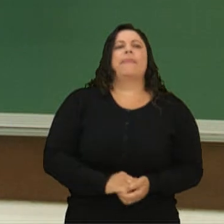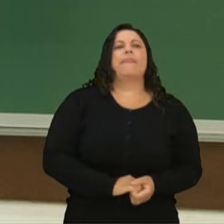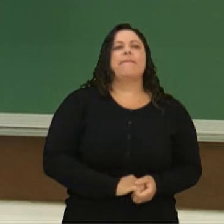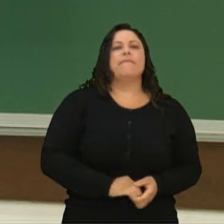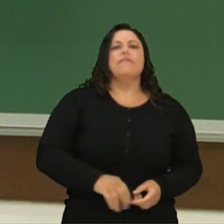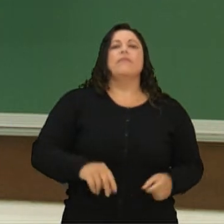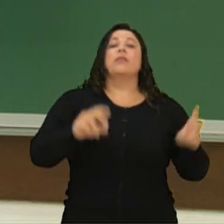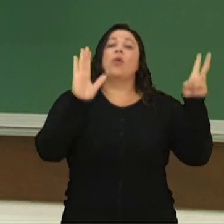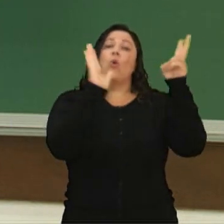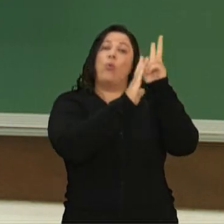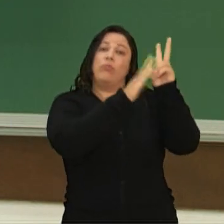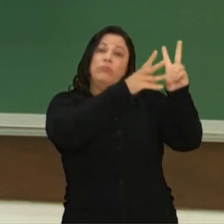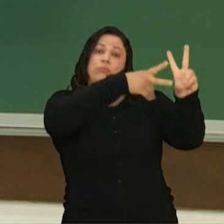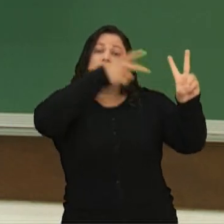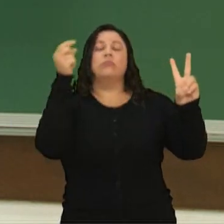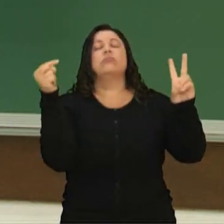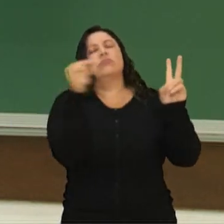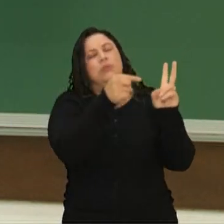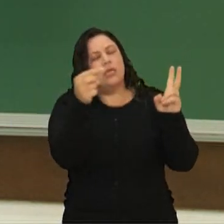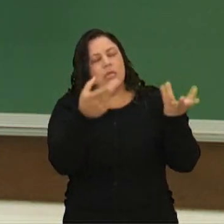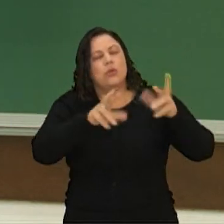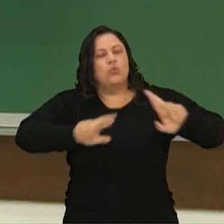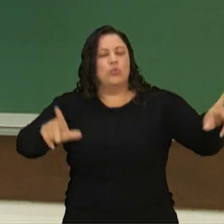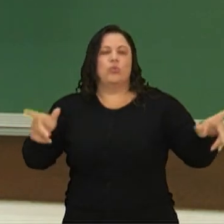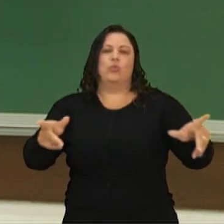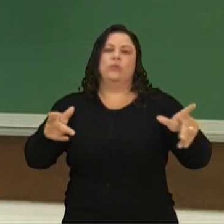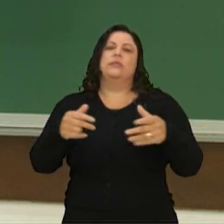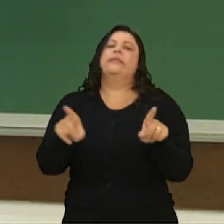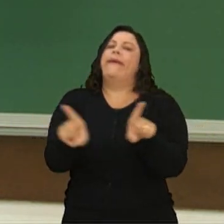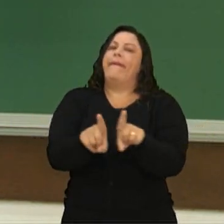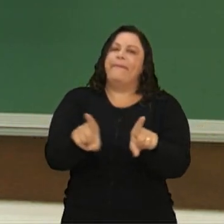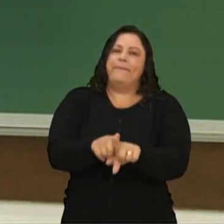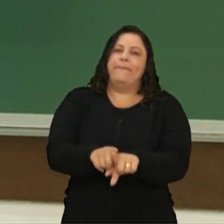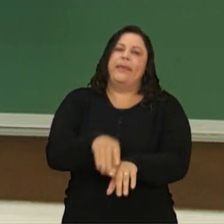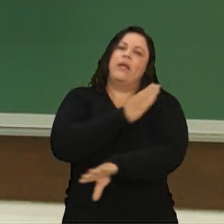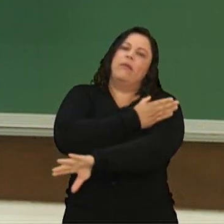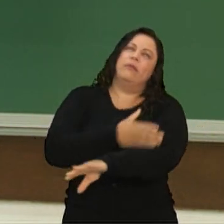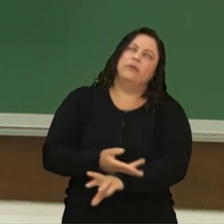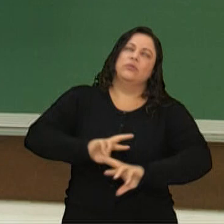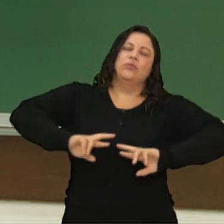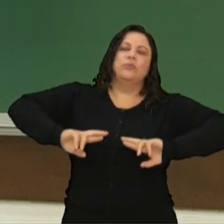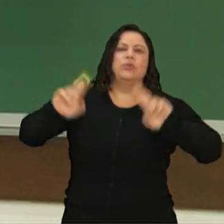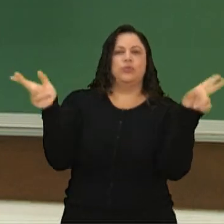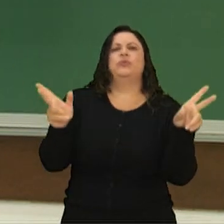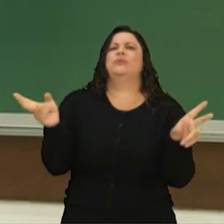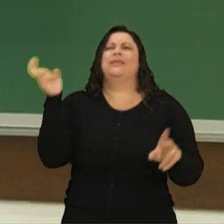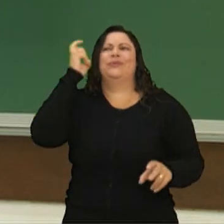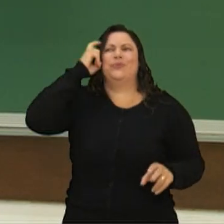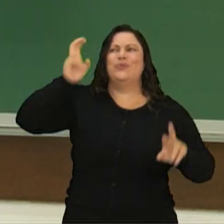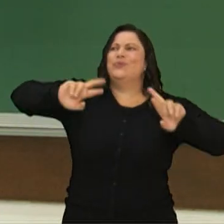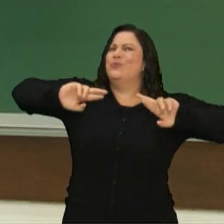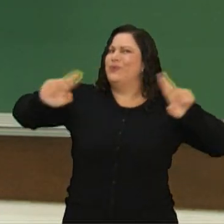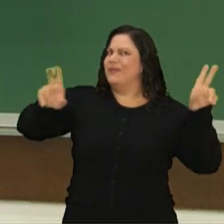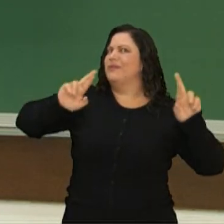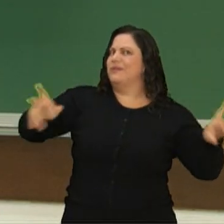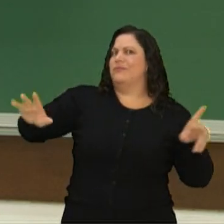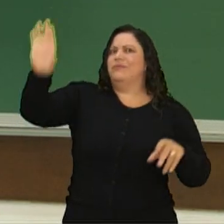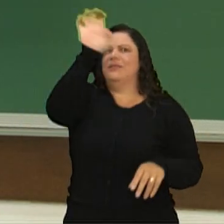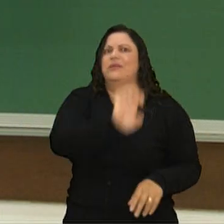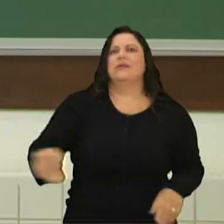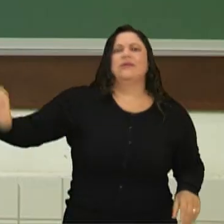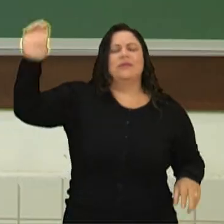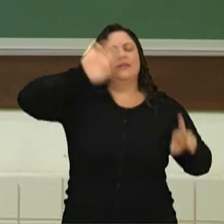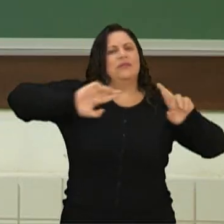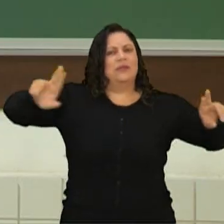indígenas, têm um costume diferente dos europeus e seus colonizadores. Isso a gente pode ver na história, Onde na história você tinha uma